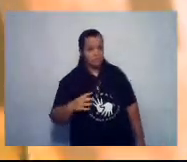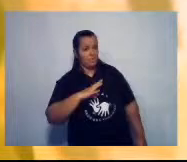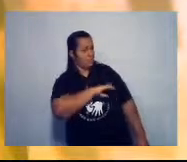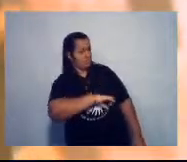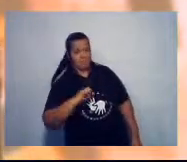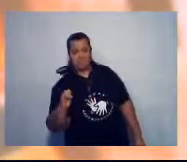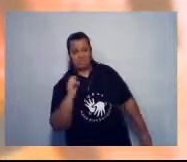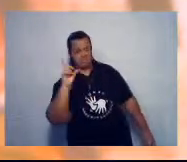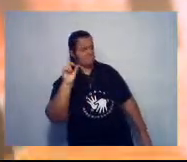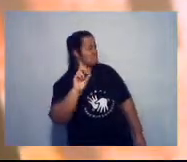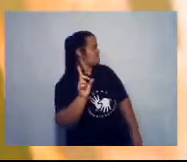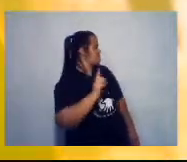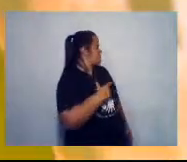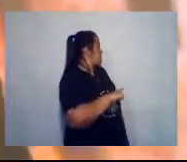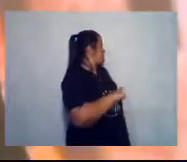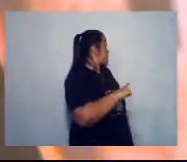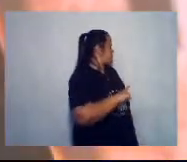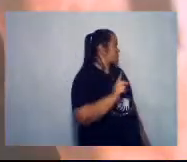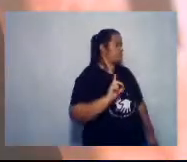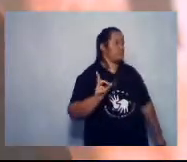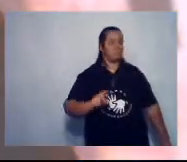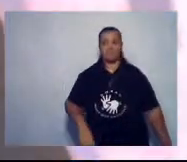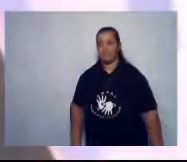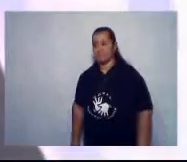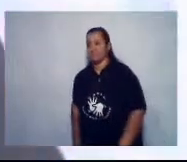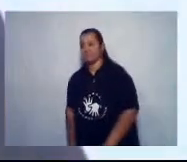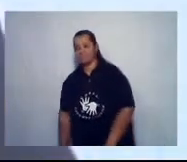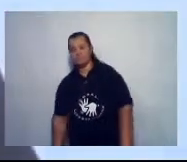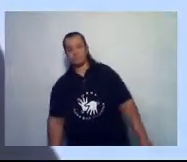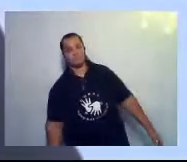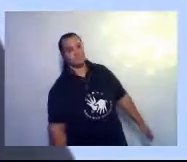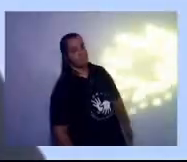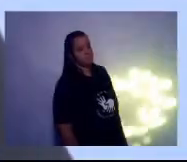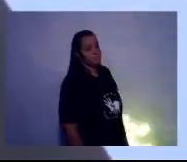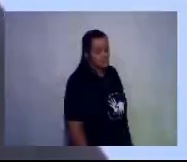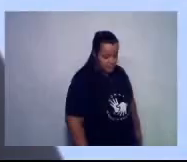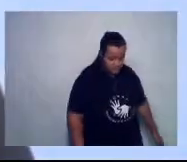Não tem amor que vale isso, não.